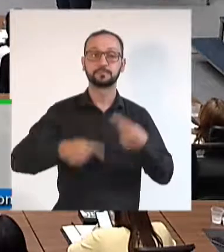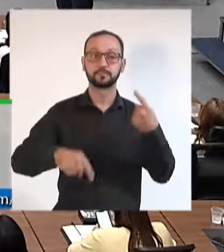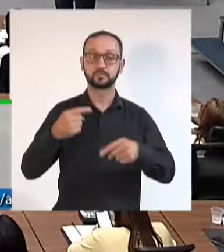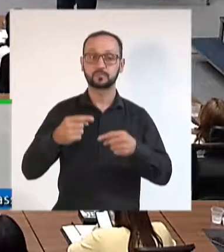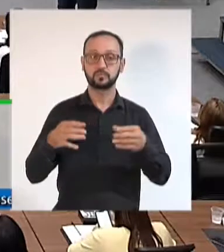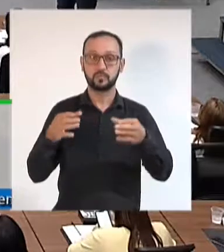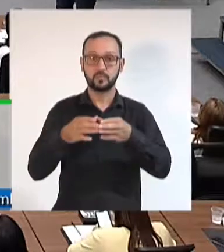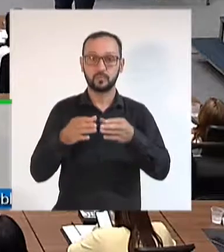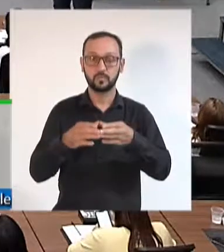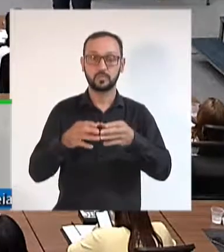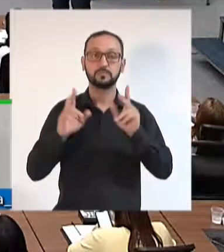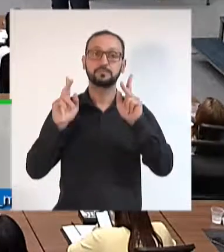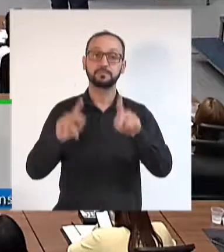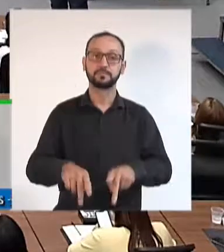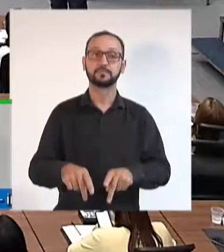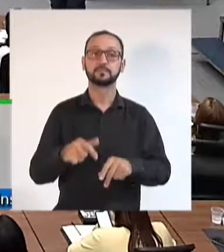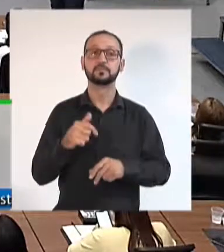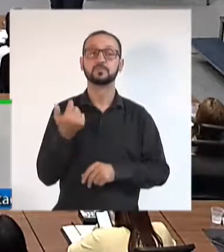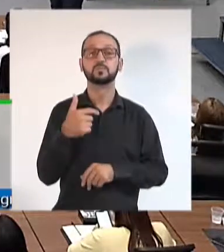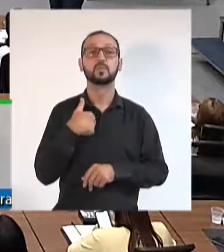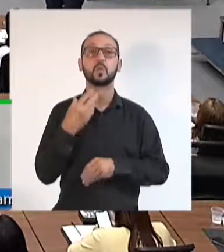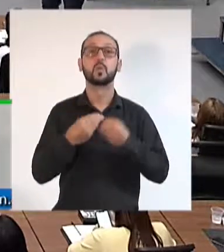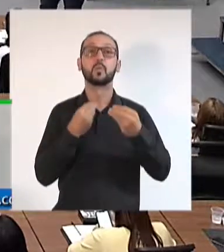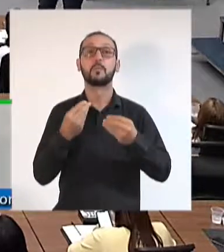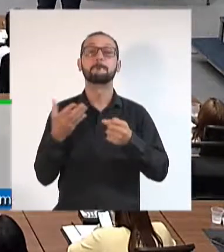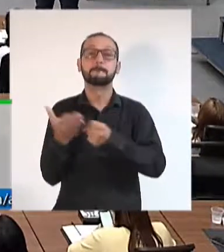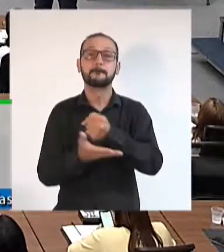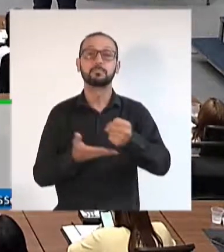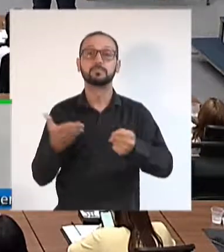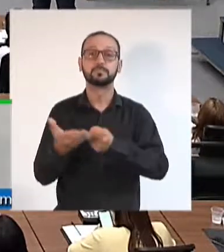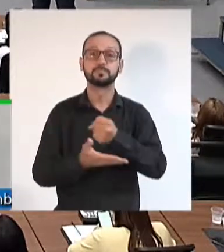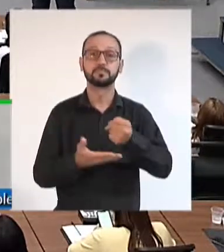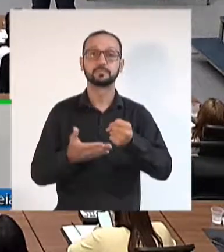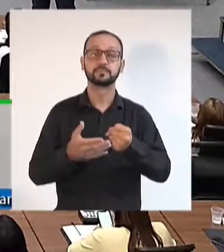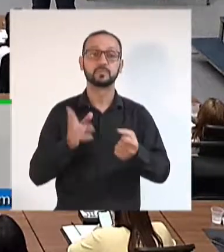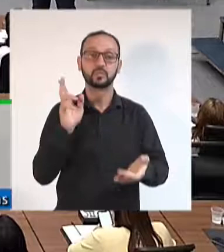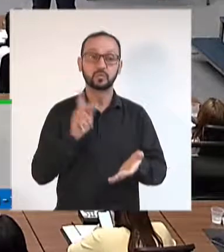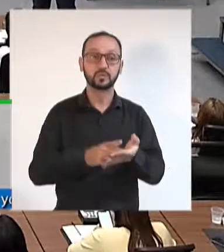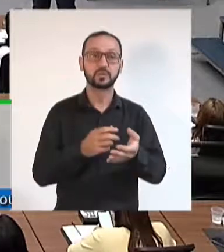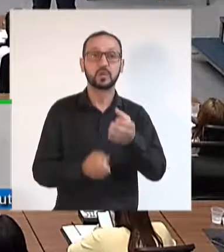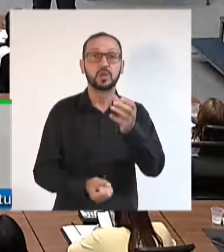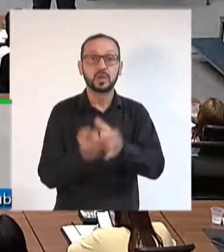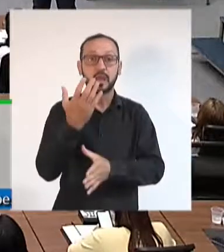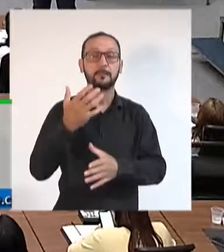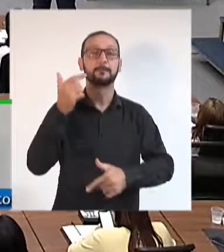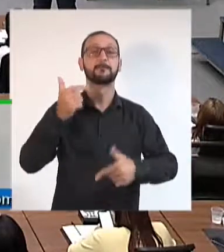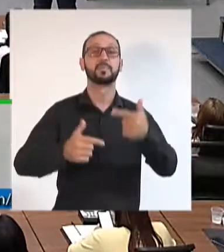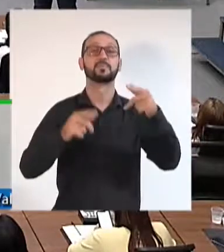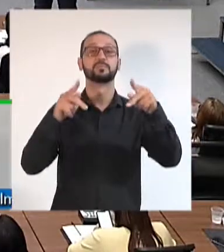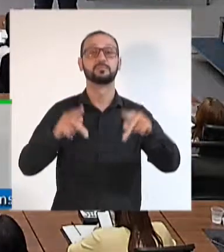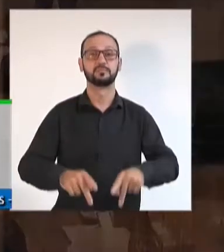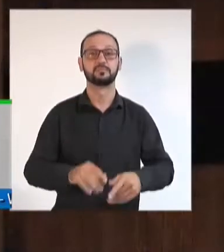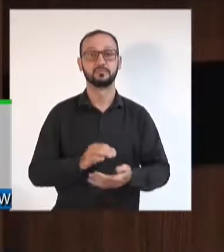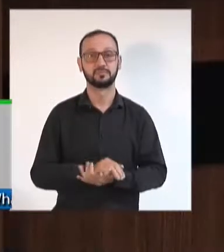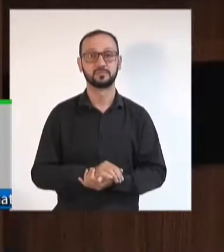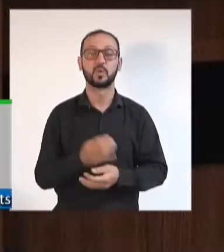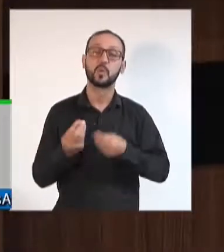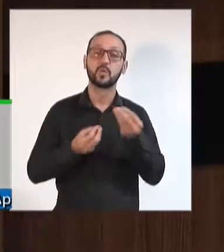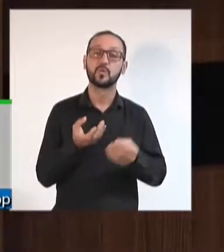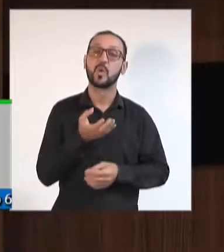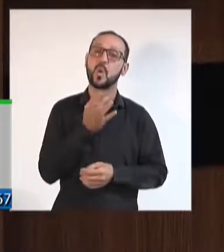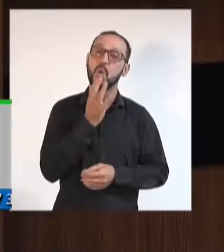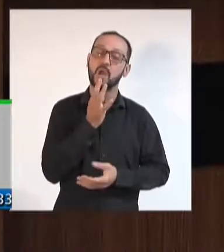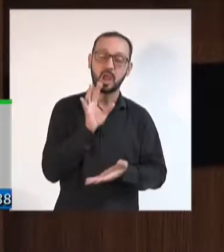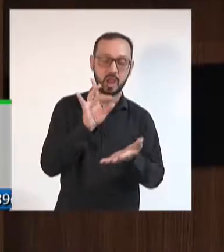a população, eu não tenho subsídio para eu realmente formular políticas públicas. Como que eu vou conhecer